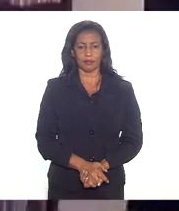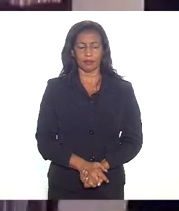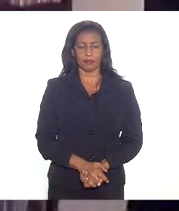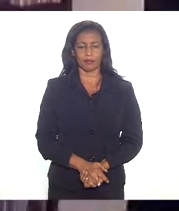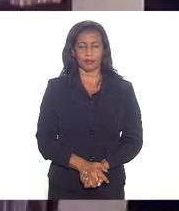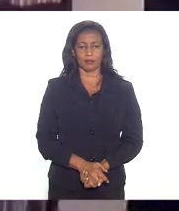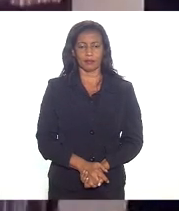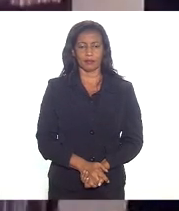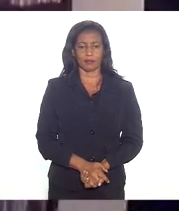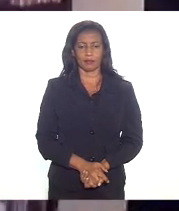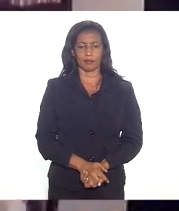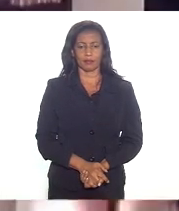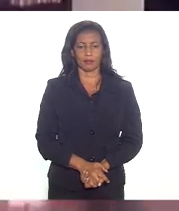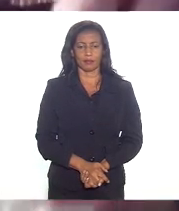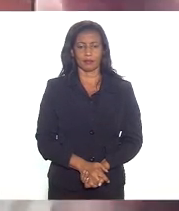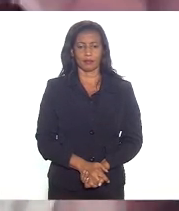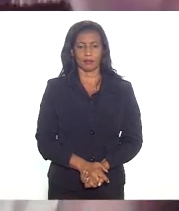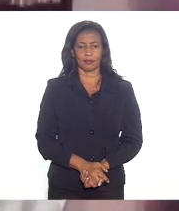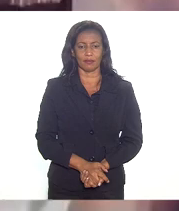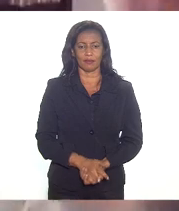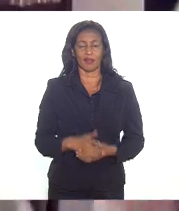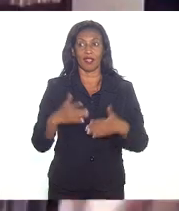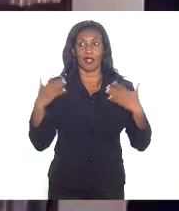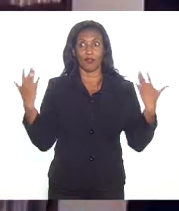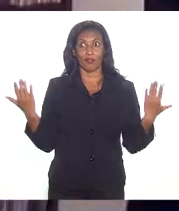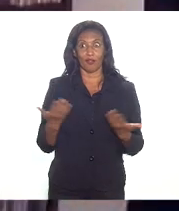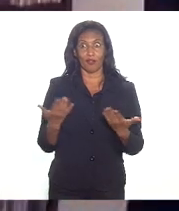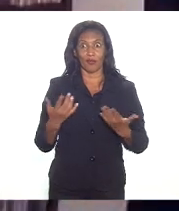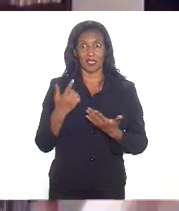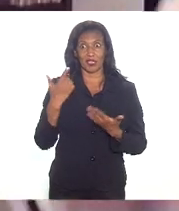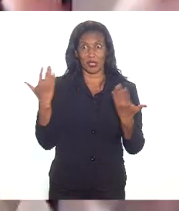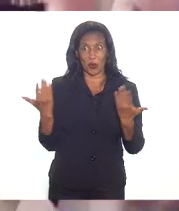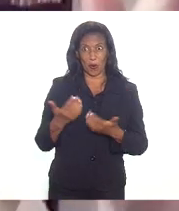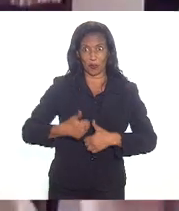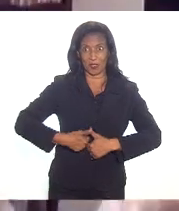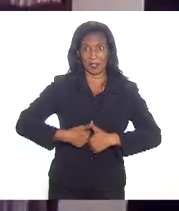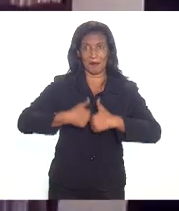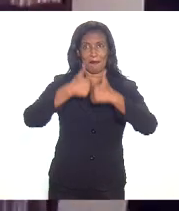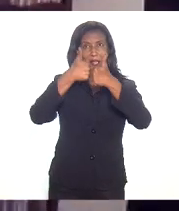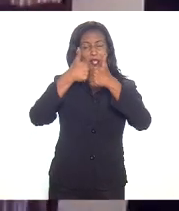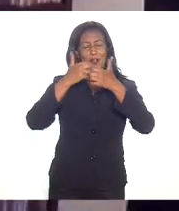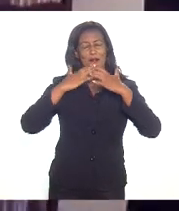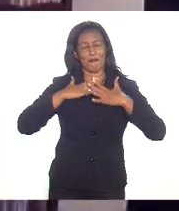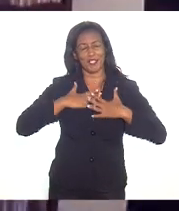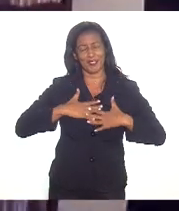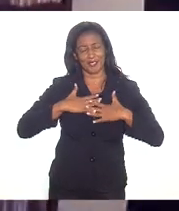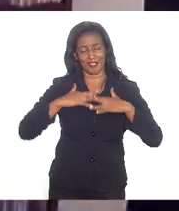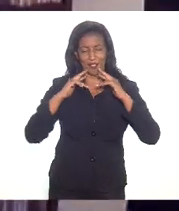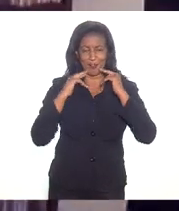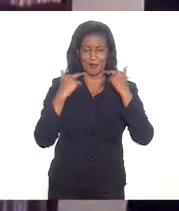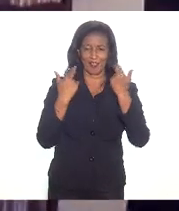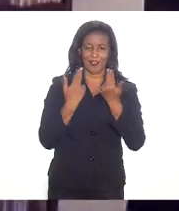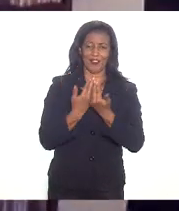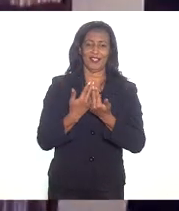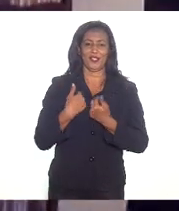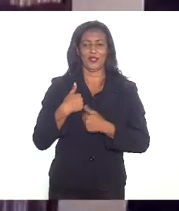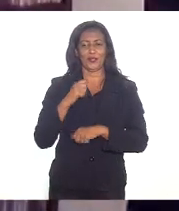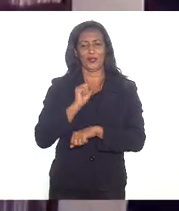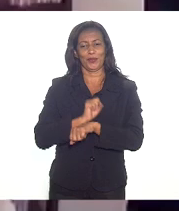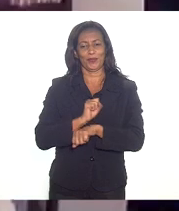Vamos ver se as coisas hoje estão melhores, mais serenas. Eu espero.